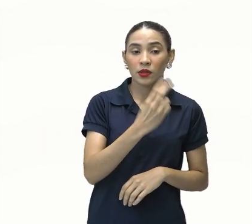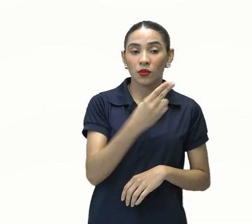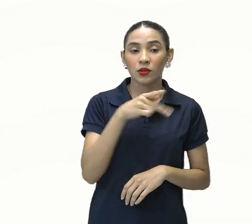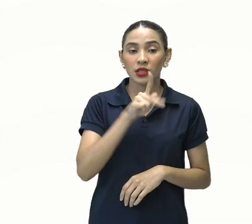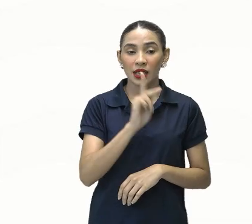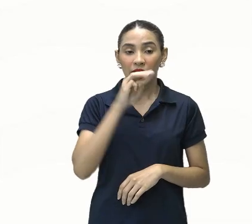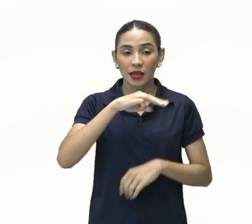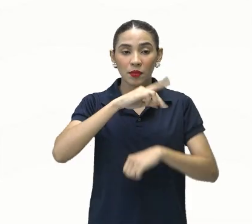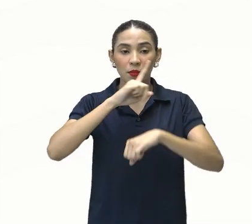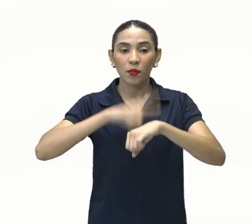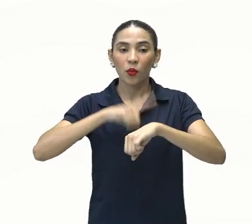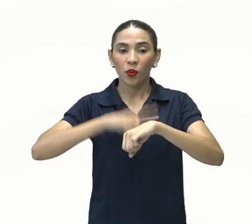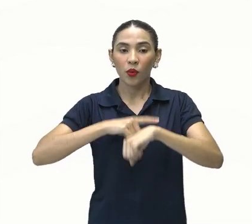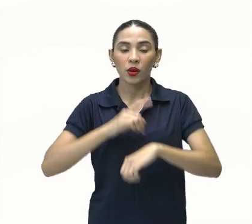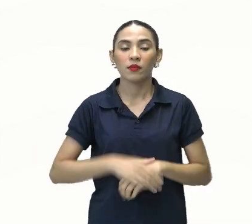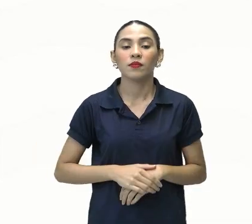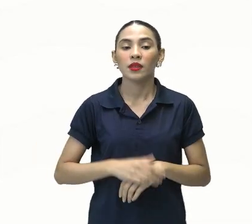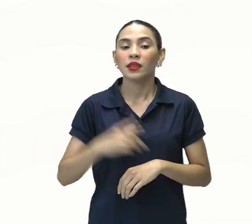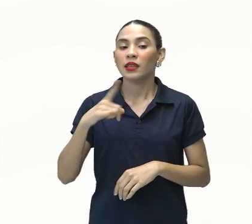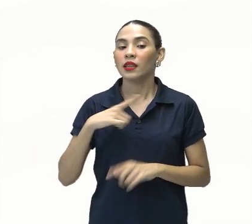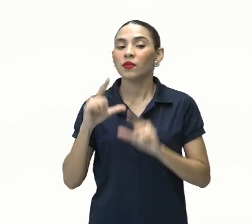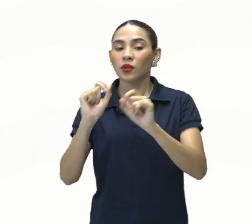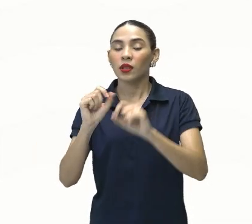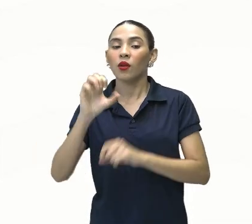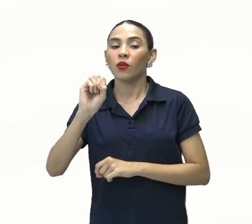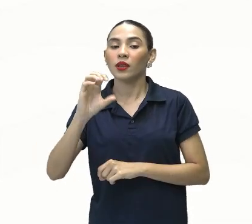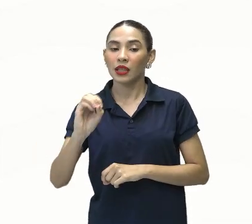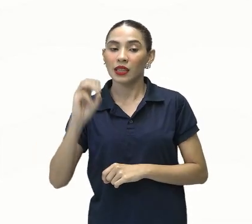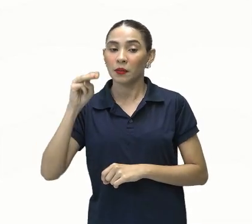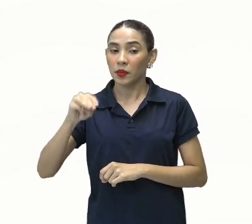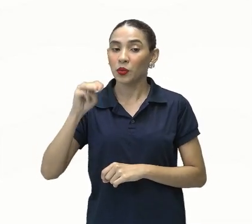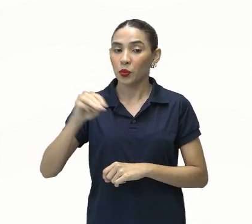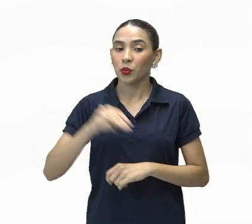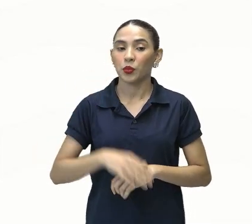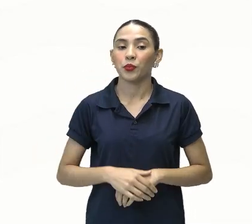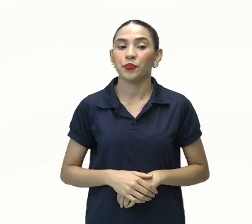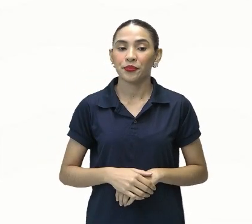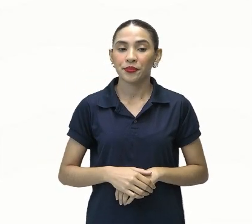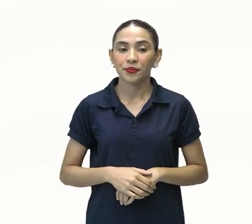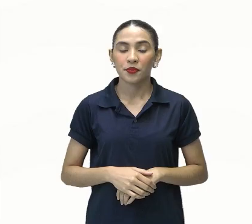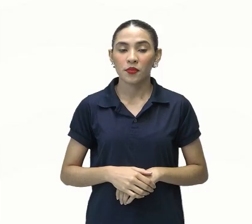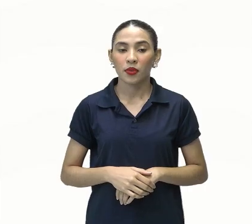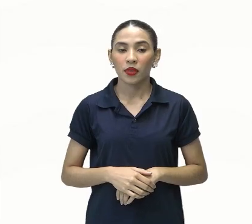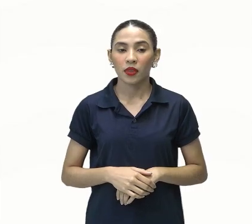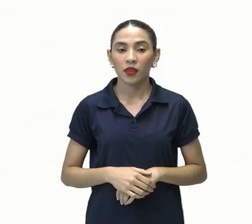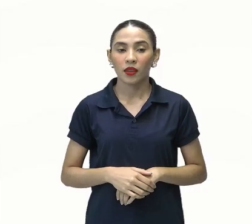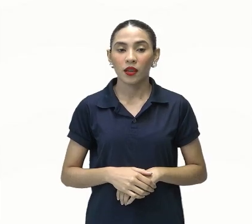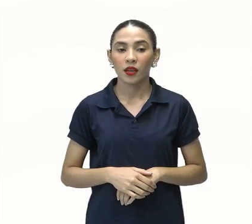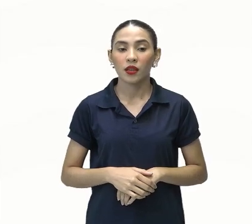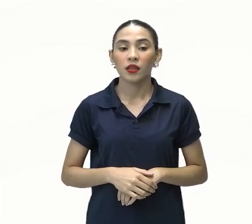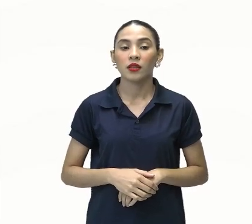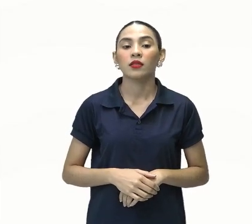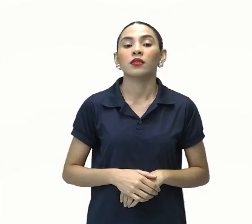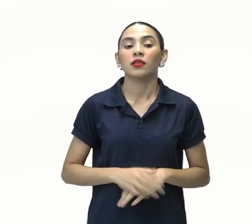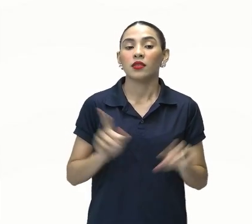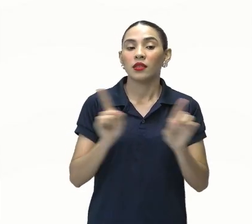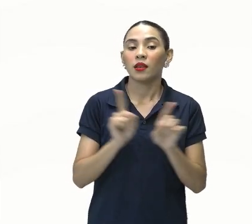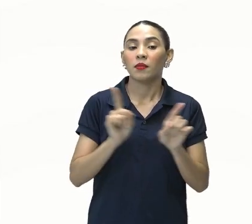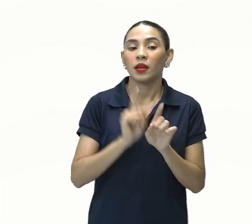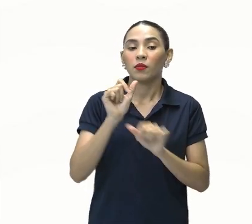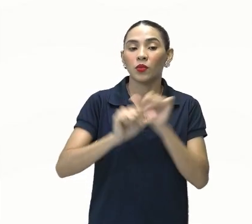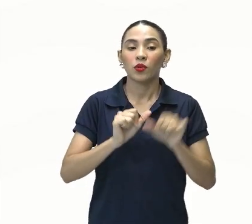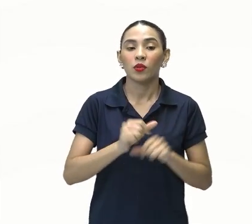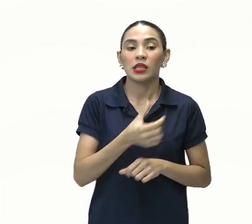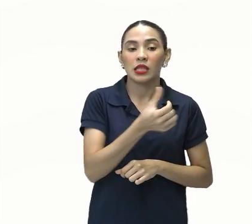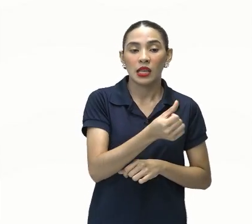52 km por hora, levou 80 minutos. E quando ele foi